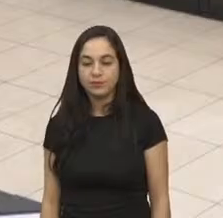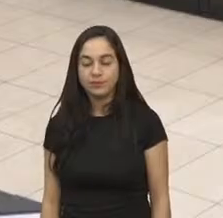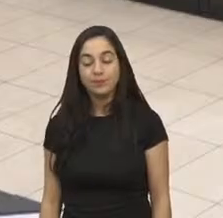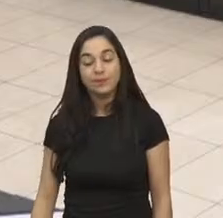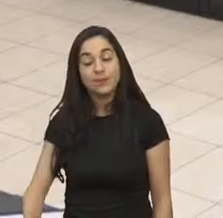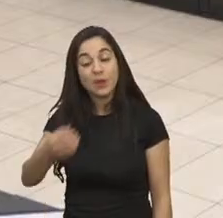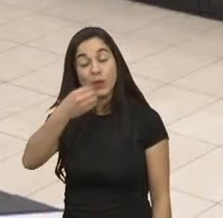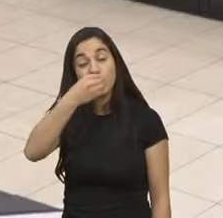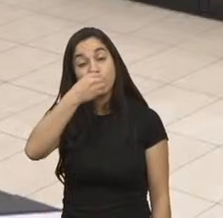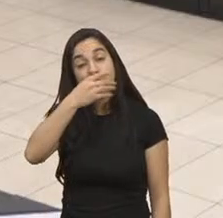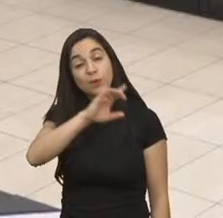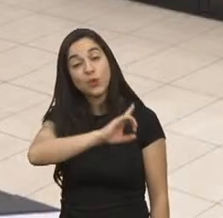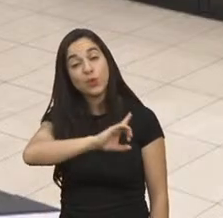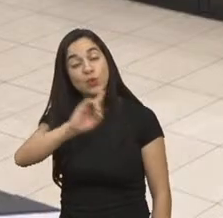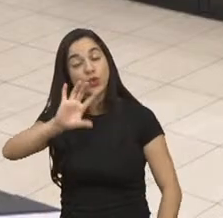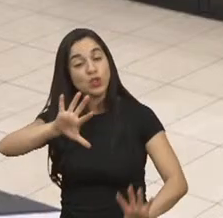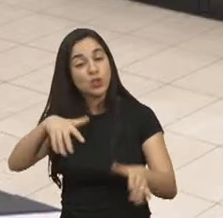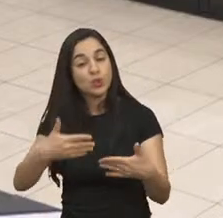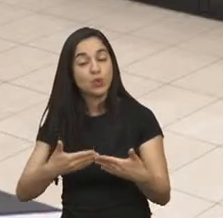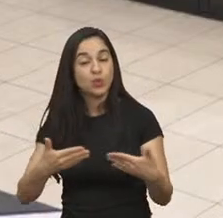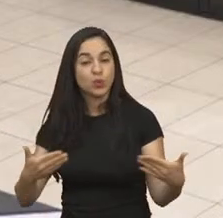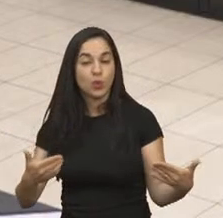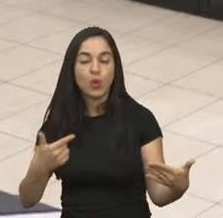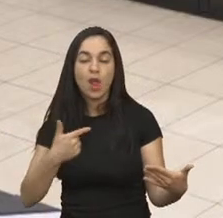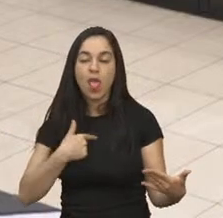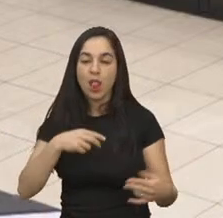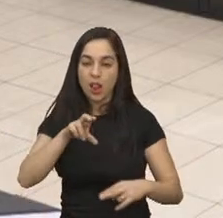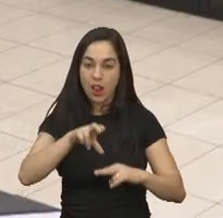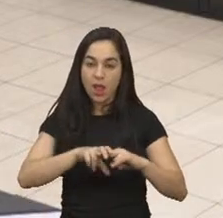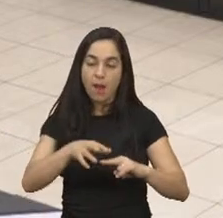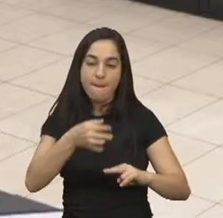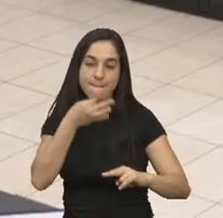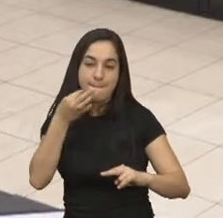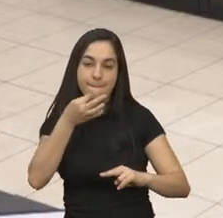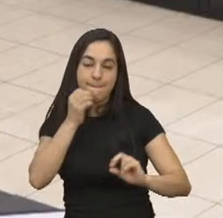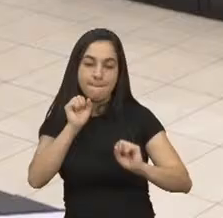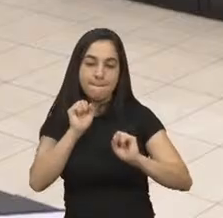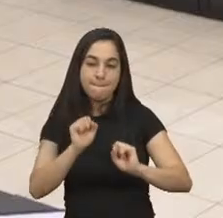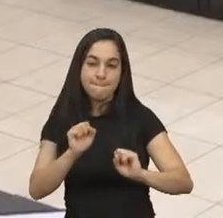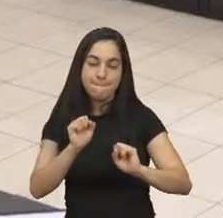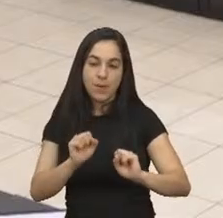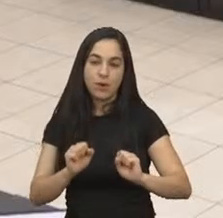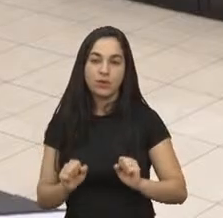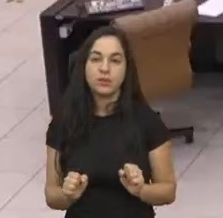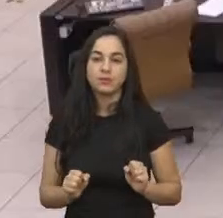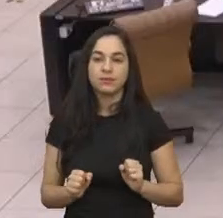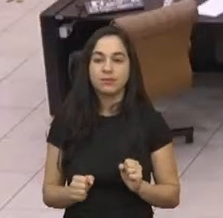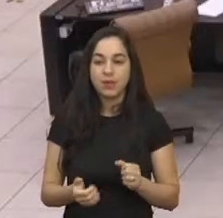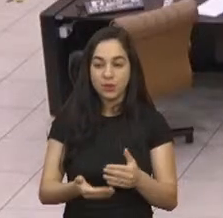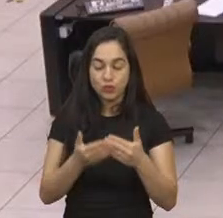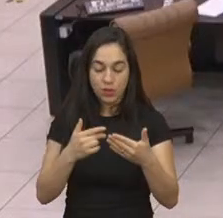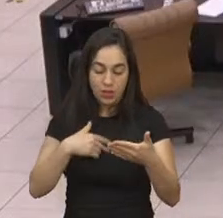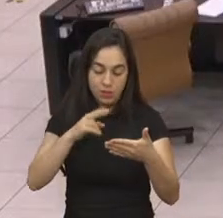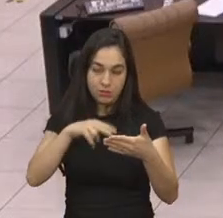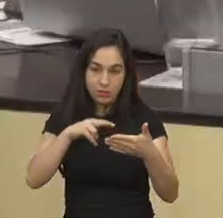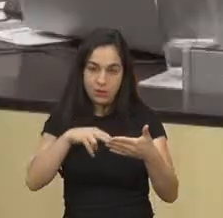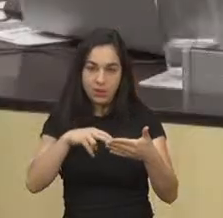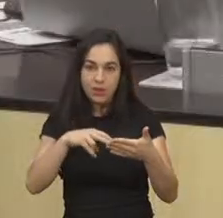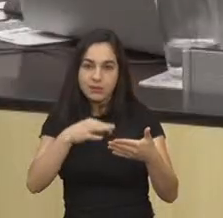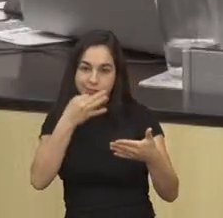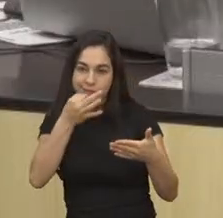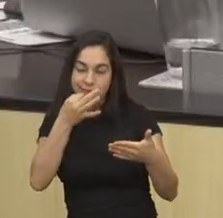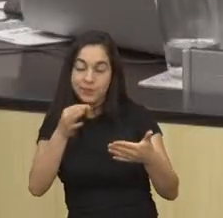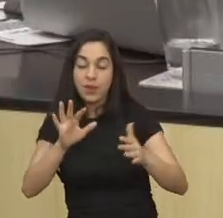Bom dia a todos. Eu vou falar daqui mesmo para poder usar os equipamentos aqui para me dar um norte, né?